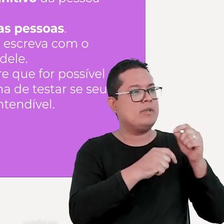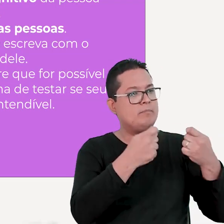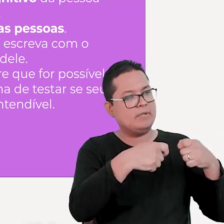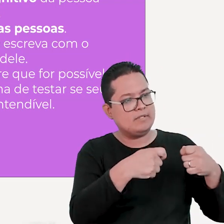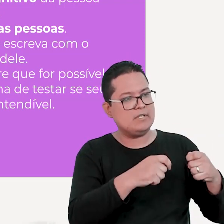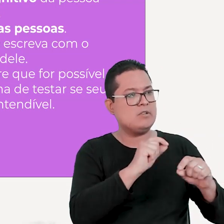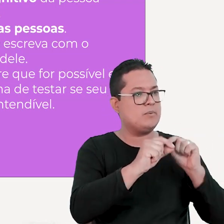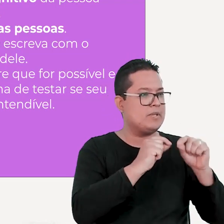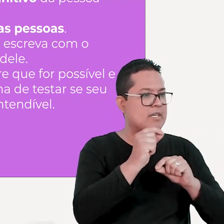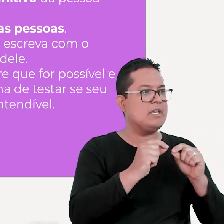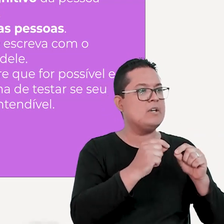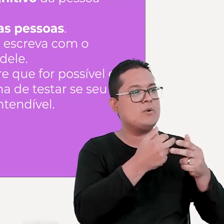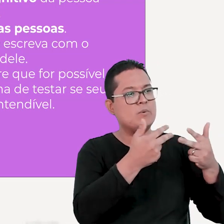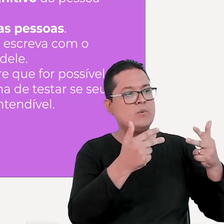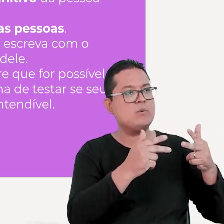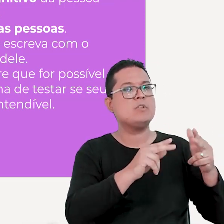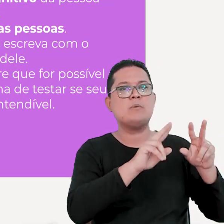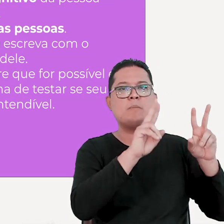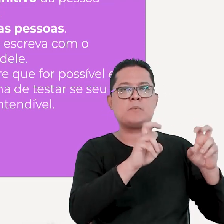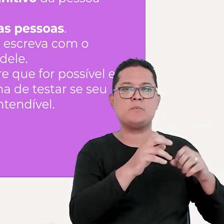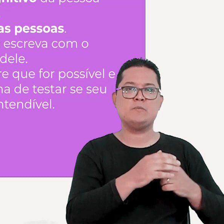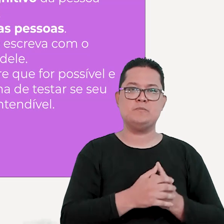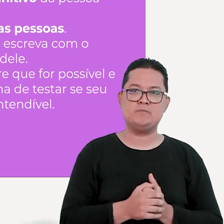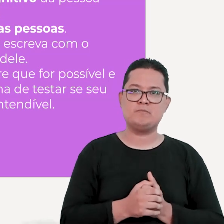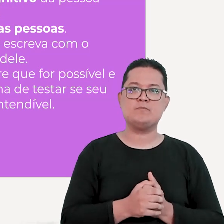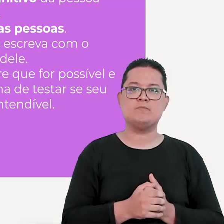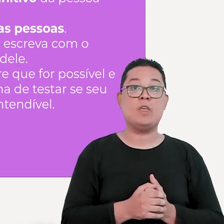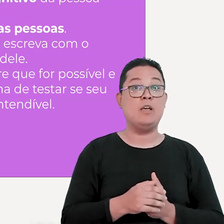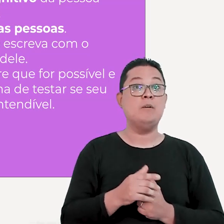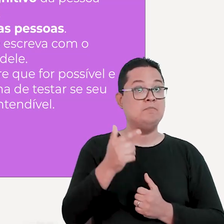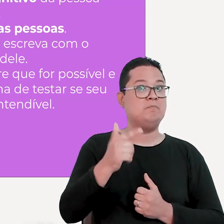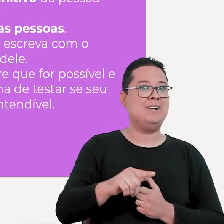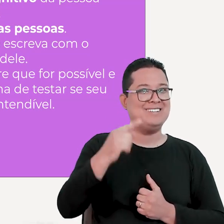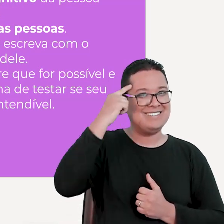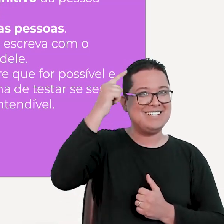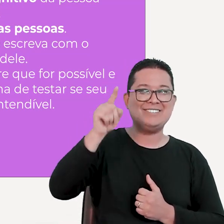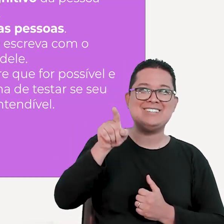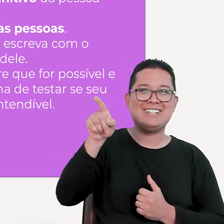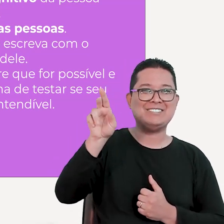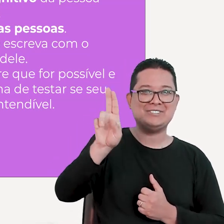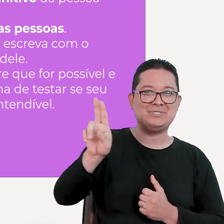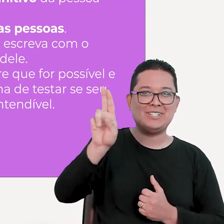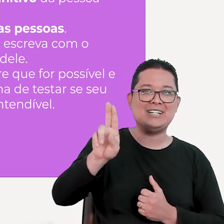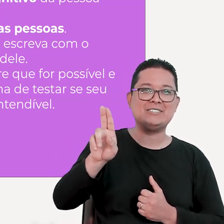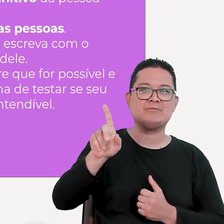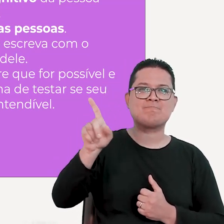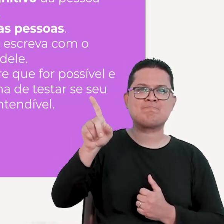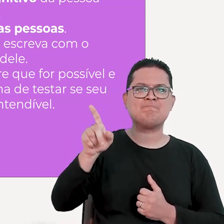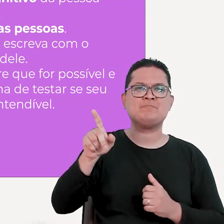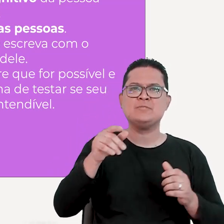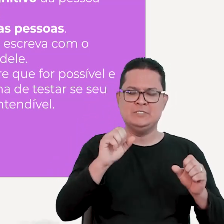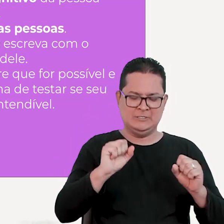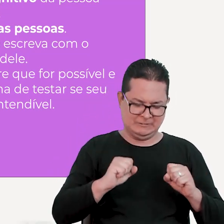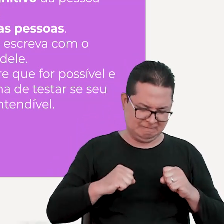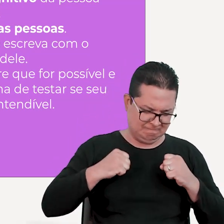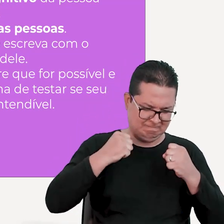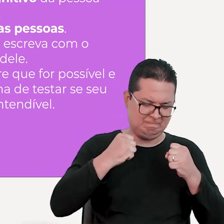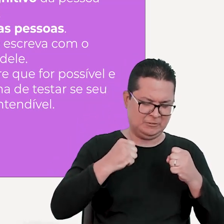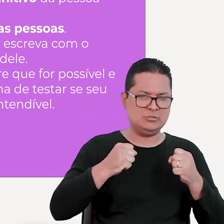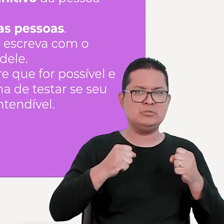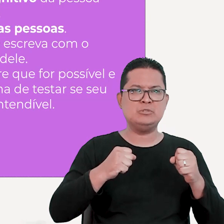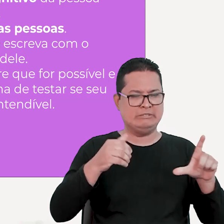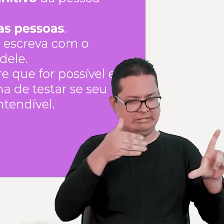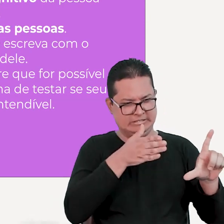serviço. Diminua o esforço cognitivo da pessoa usuária. Então, sempre que for possível, diminua o esforço cognitivo,